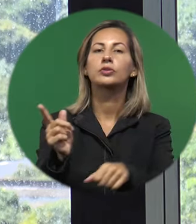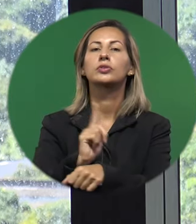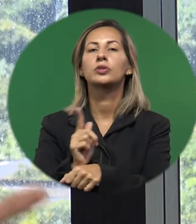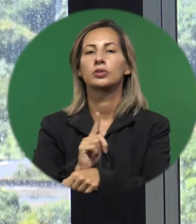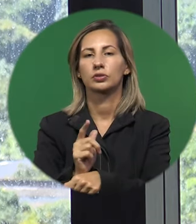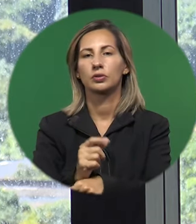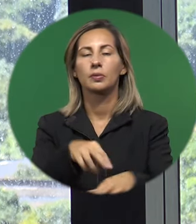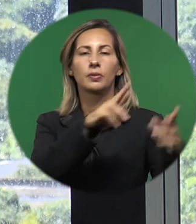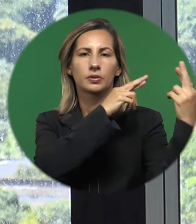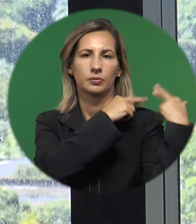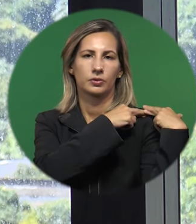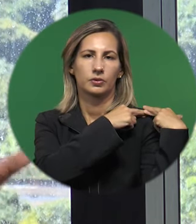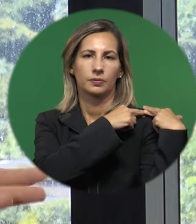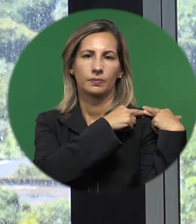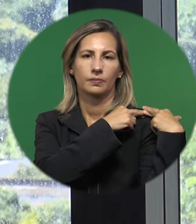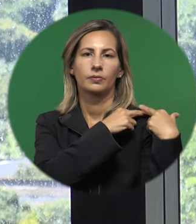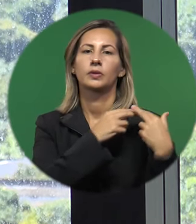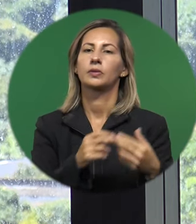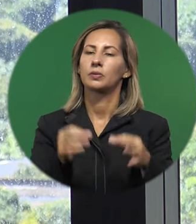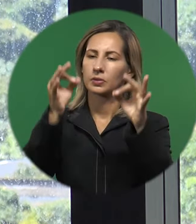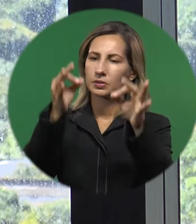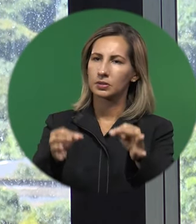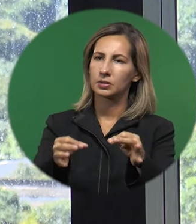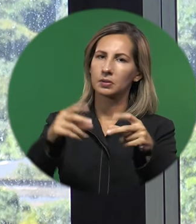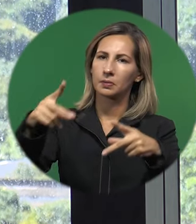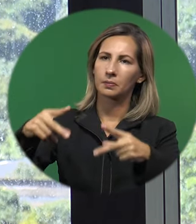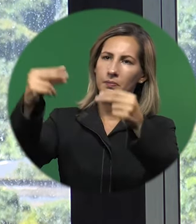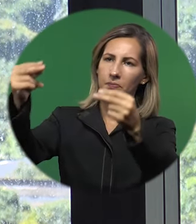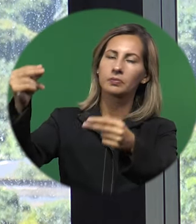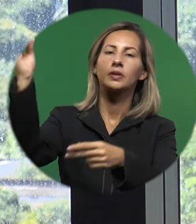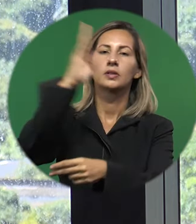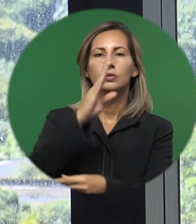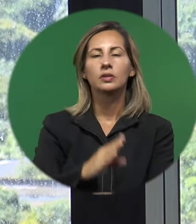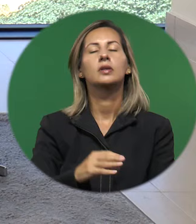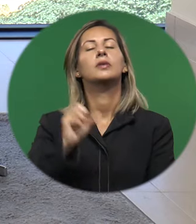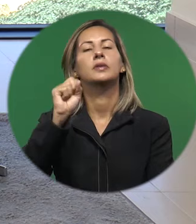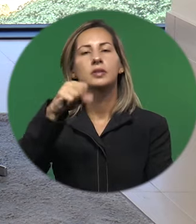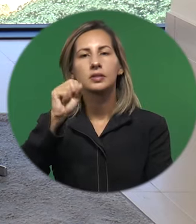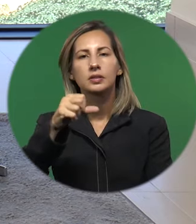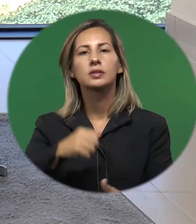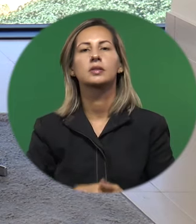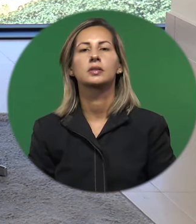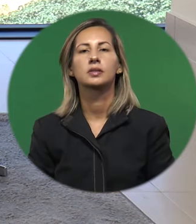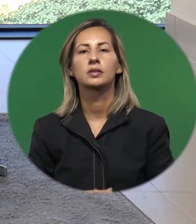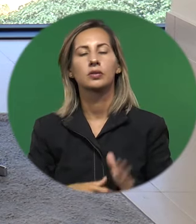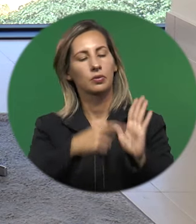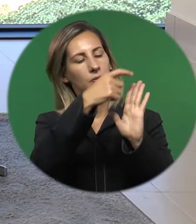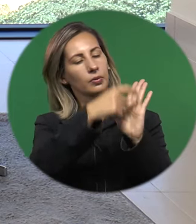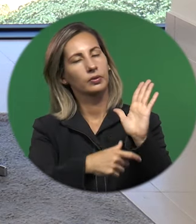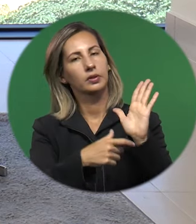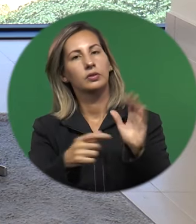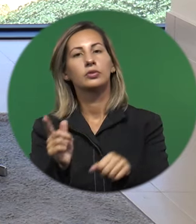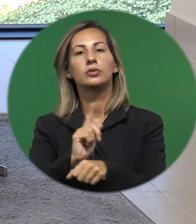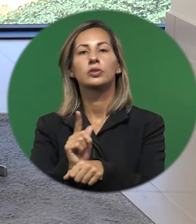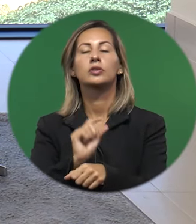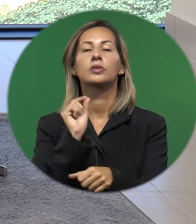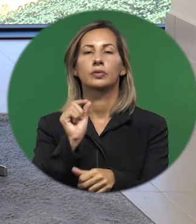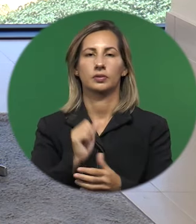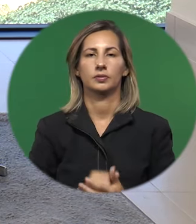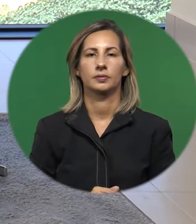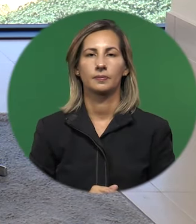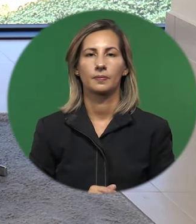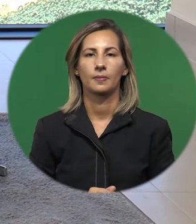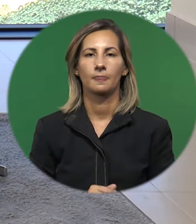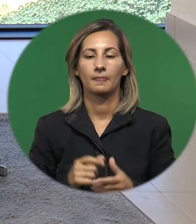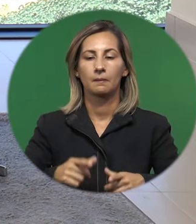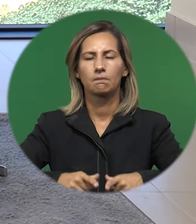de gestão por competência que recebeu reconhecimento nacional, não é isso? Isso. O modelo de gestão por competência,